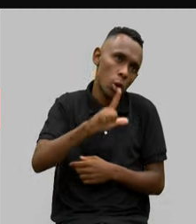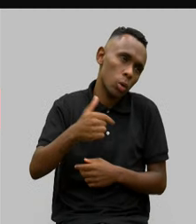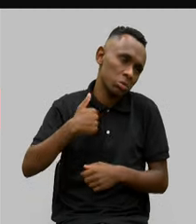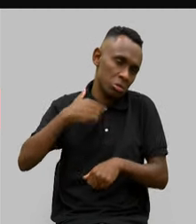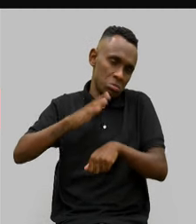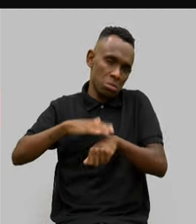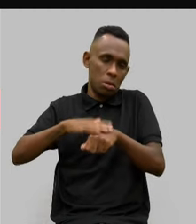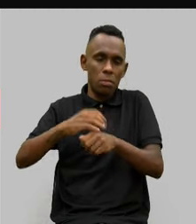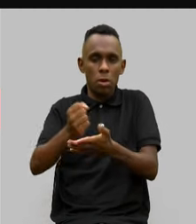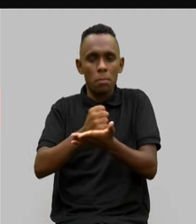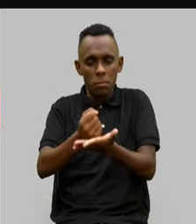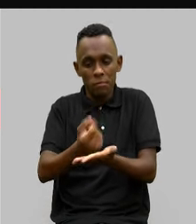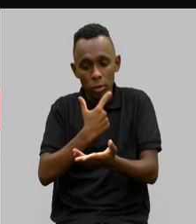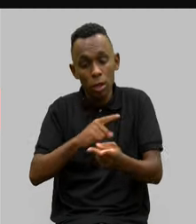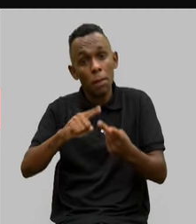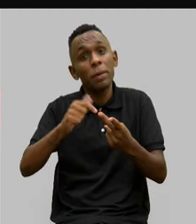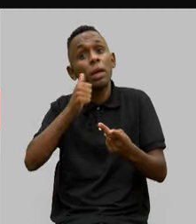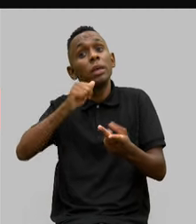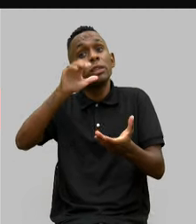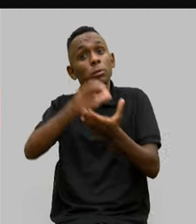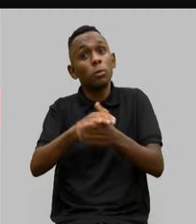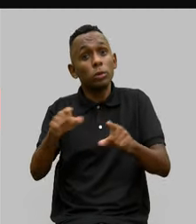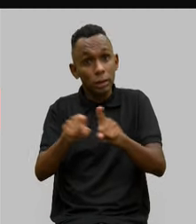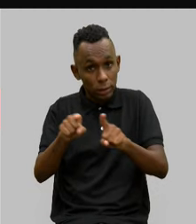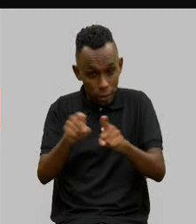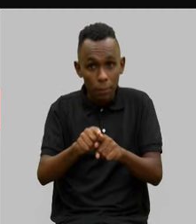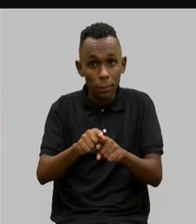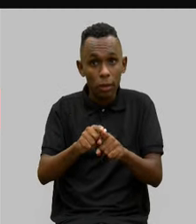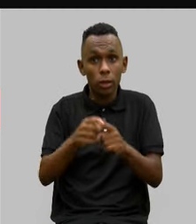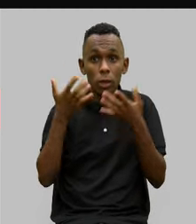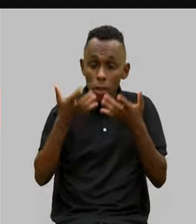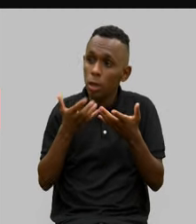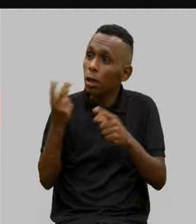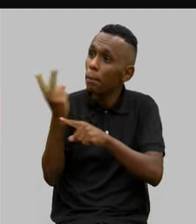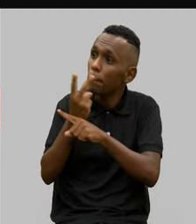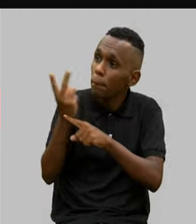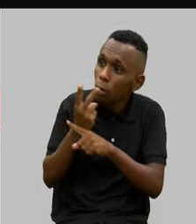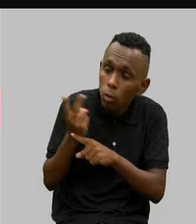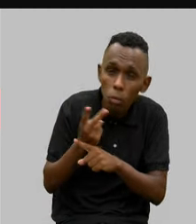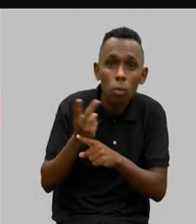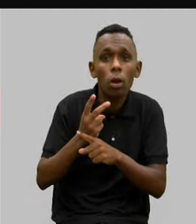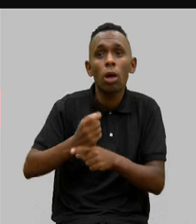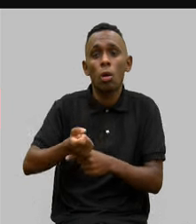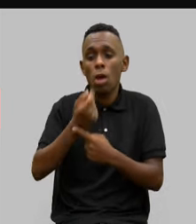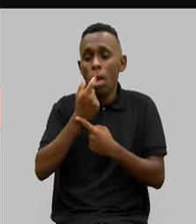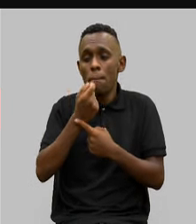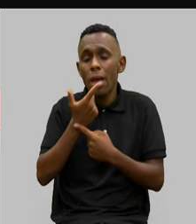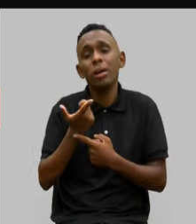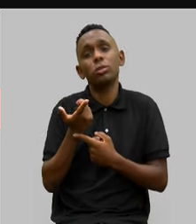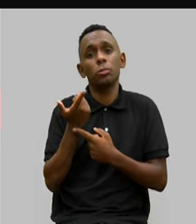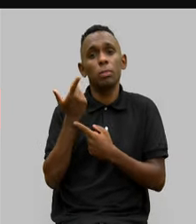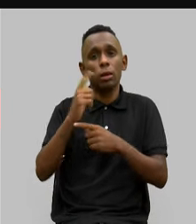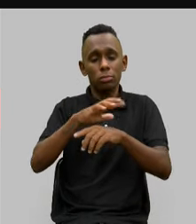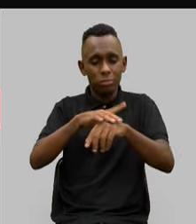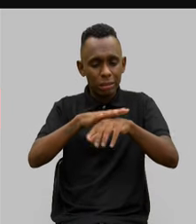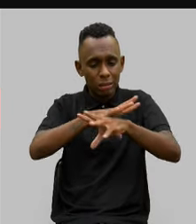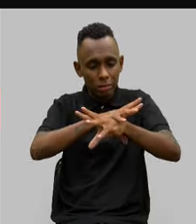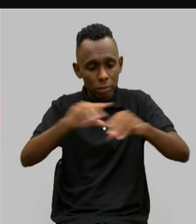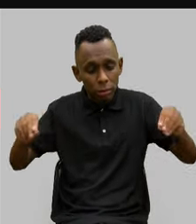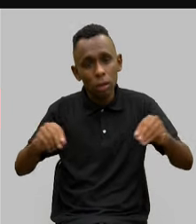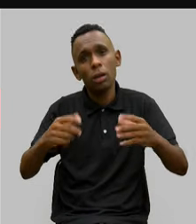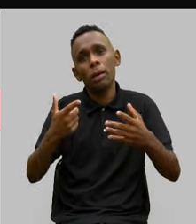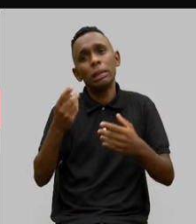farmacutica Minha esposa também farmacêutica a gente queria procurar algum medicamento para tratá-lo para poder tirar os sintomas tirar os